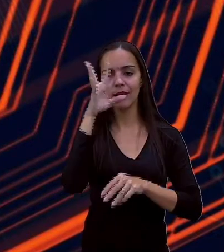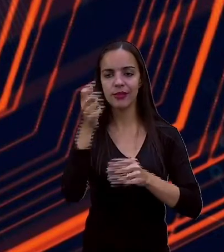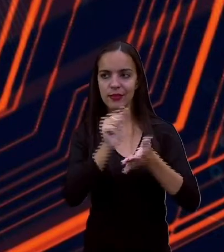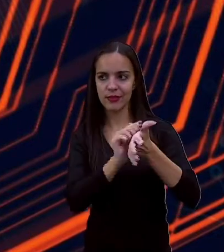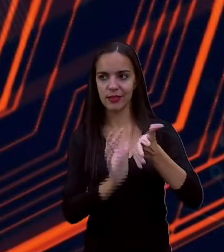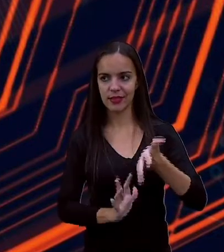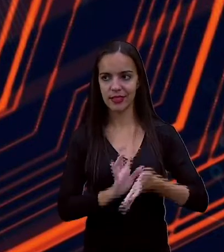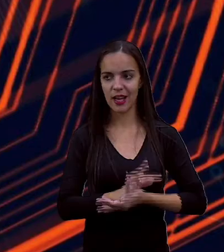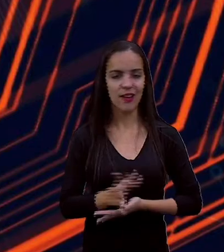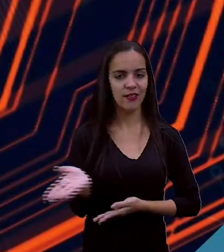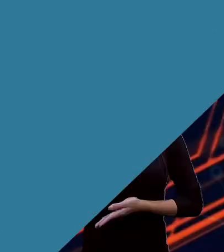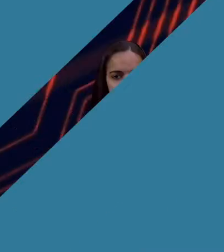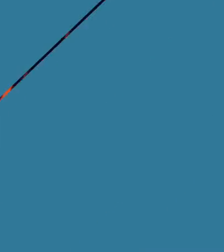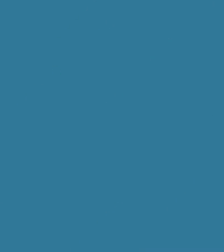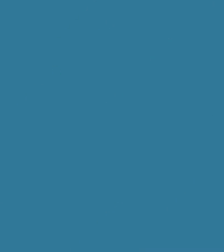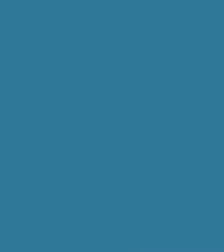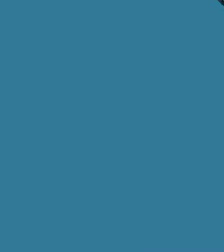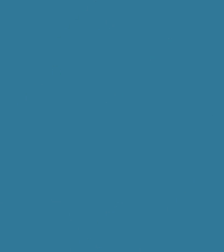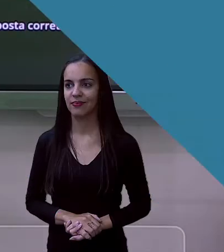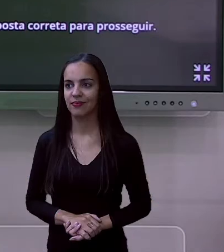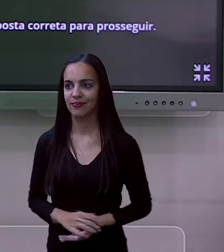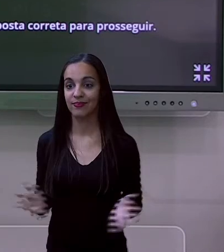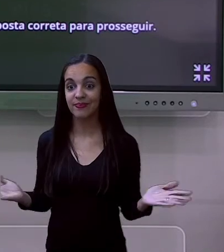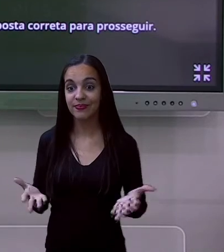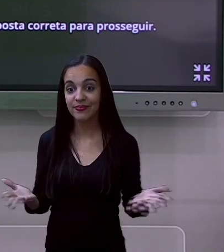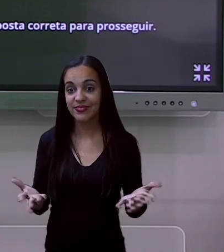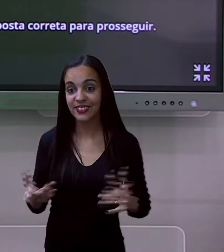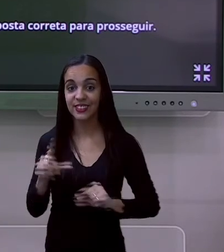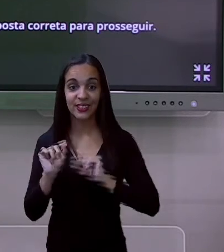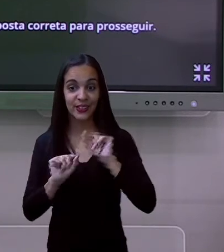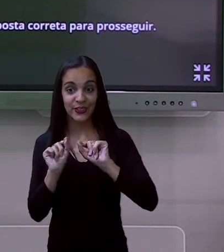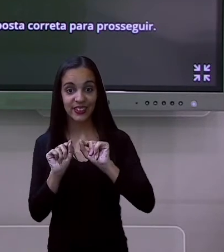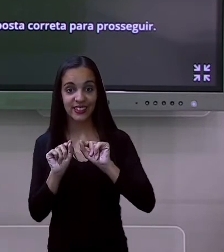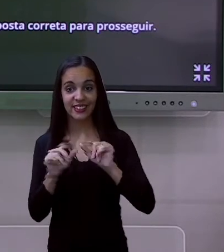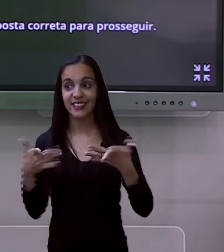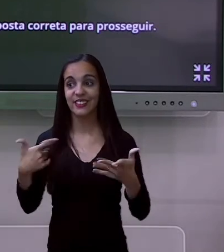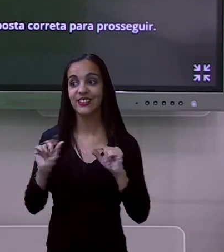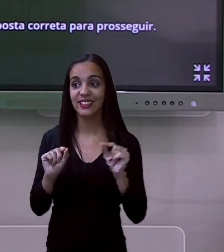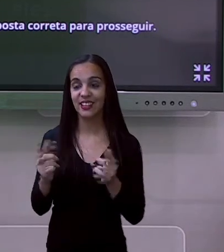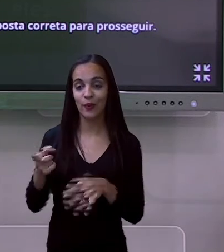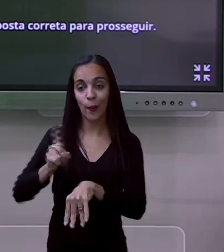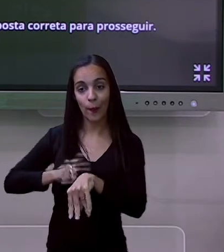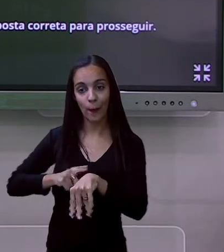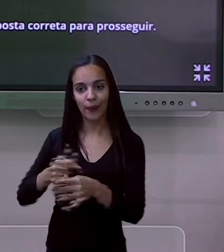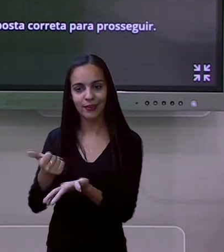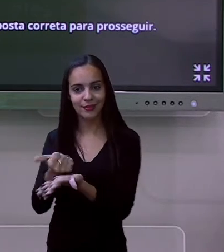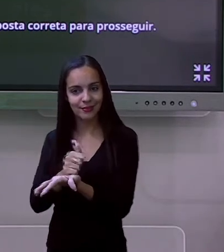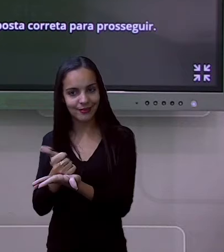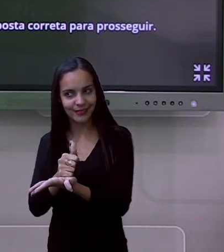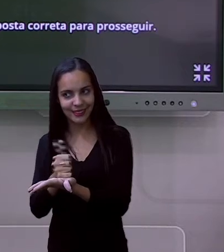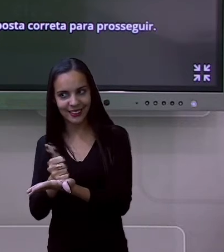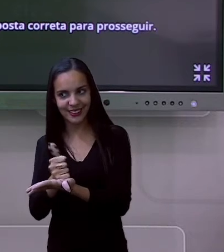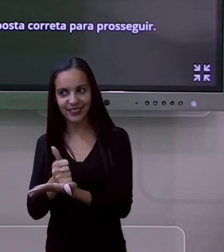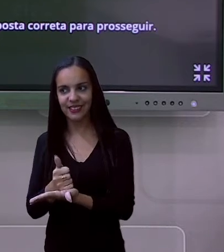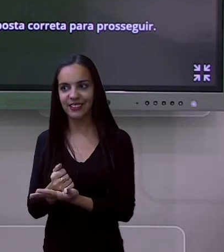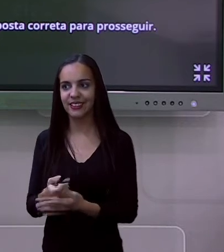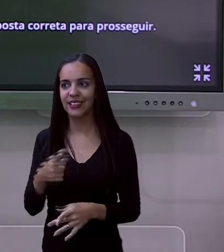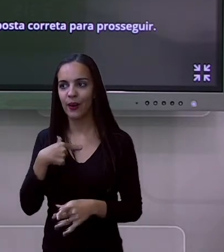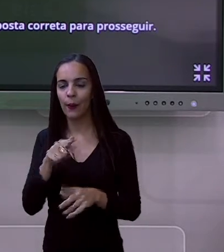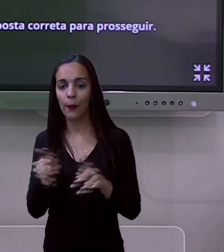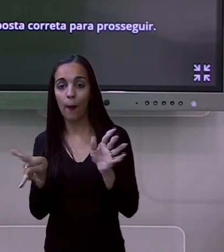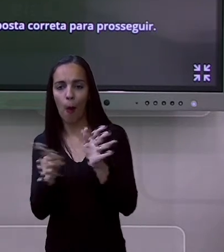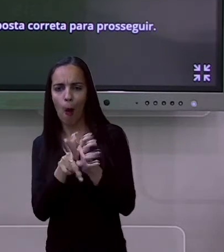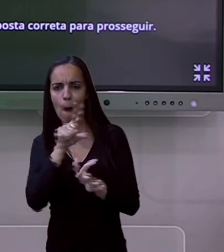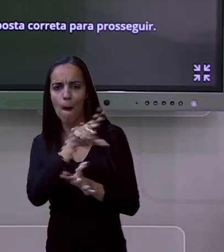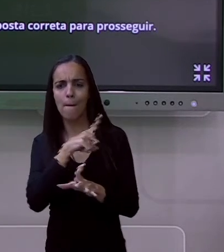nós aprendemos. Vamos lá? E agora, então, com vocês, o nosso game da aula de colocação